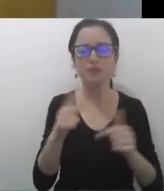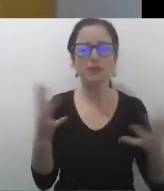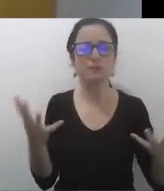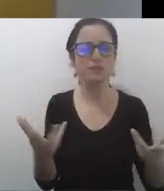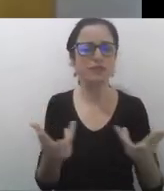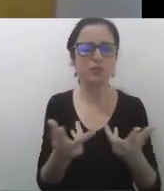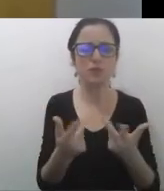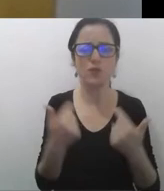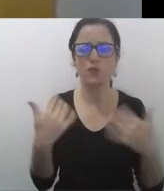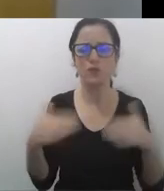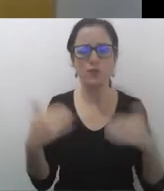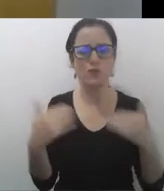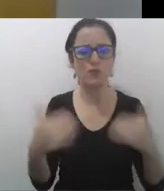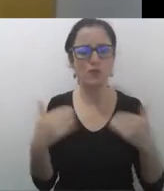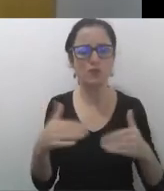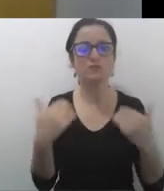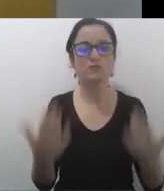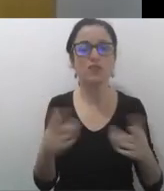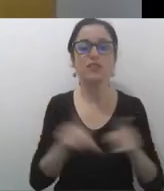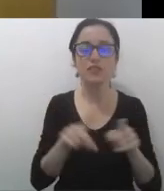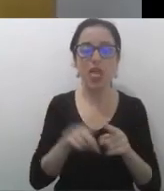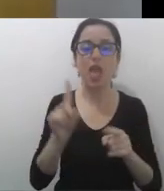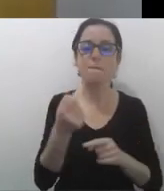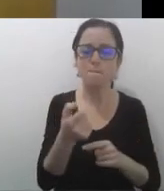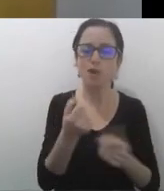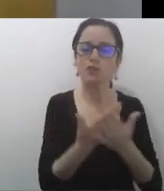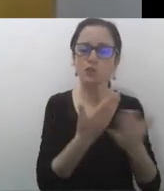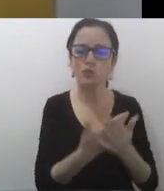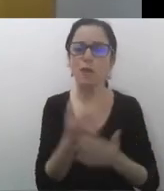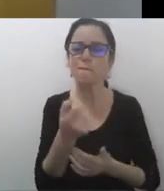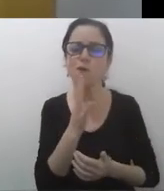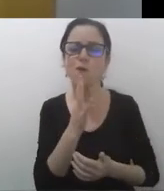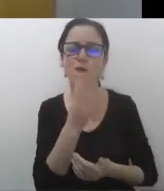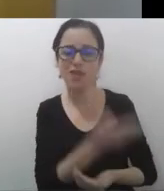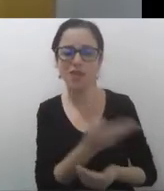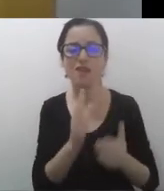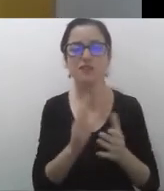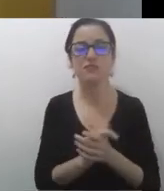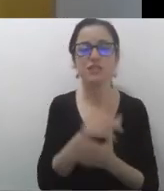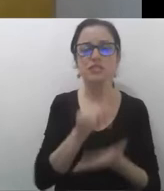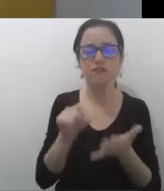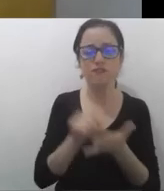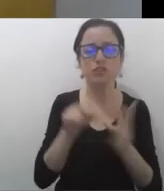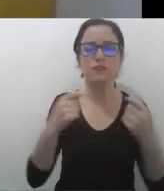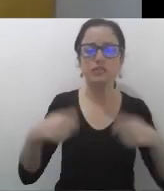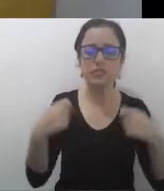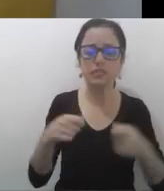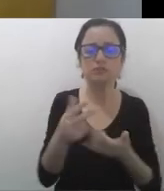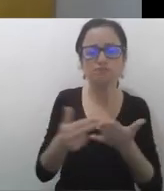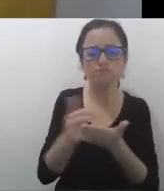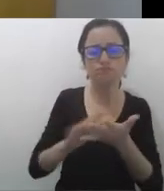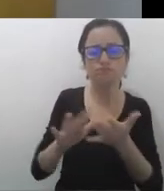tem um mérito extraordinário e é também, eu acho que pouco estudada, pouco conhecida, ela escreve